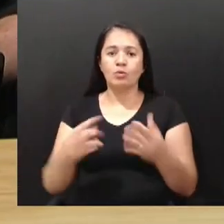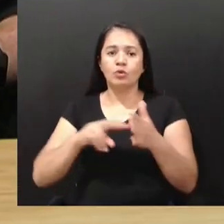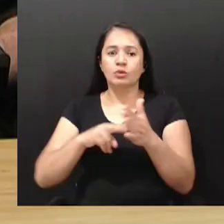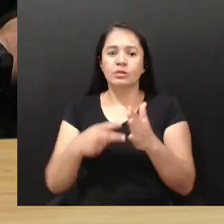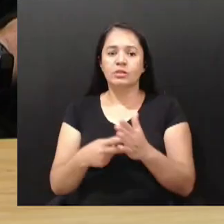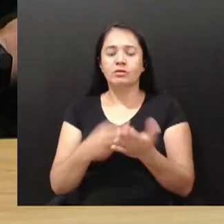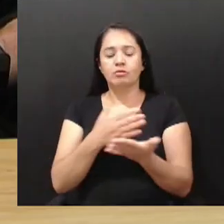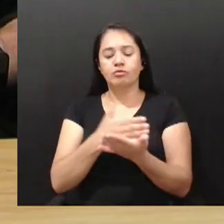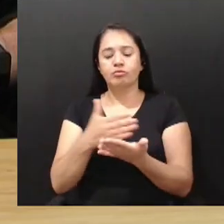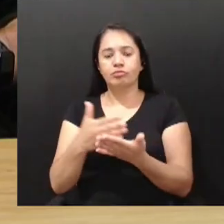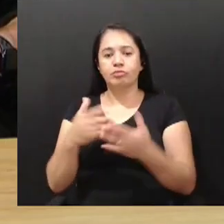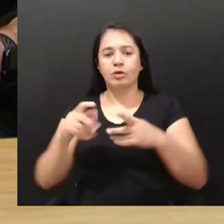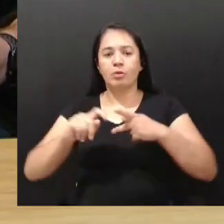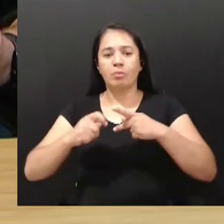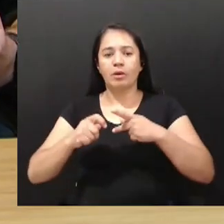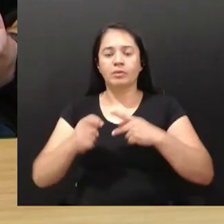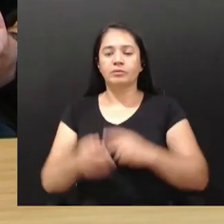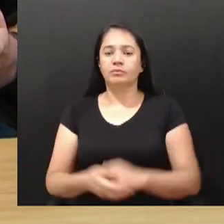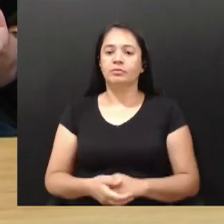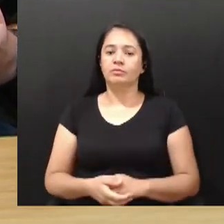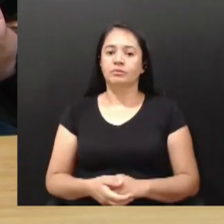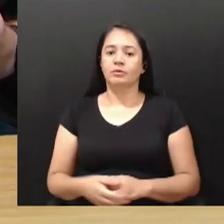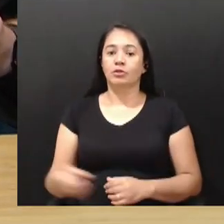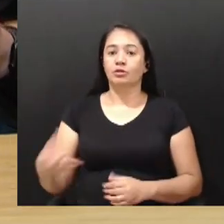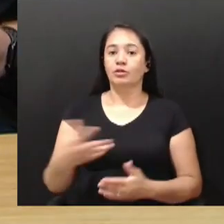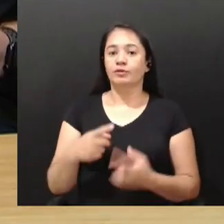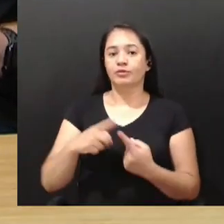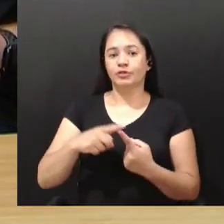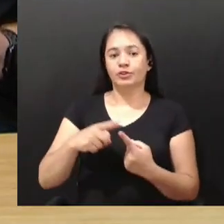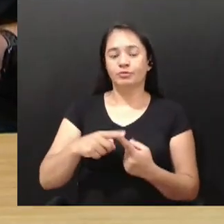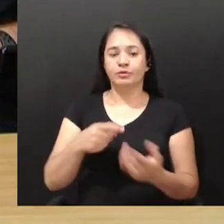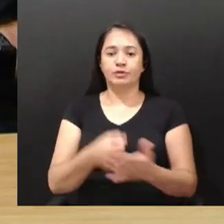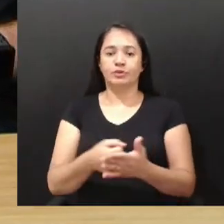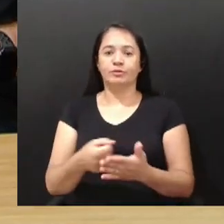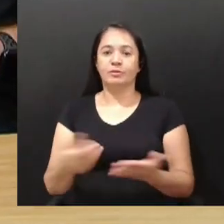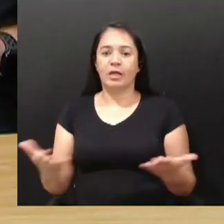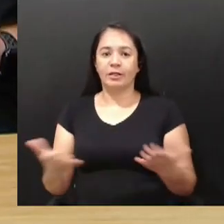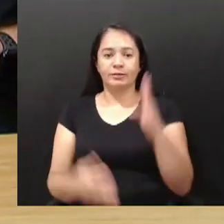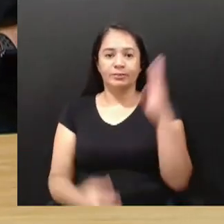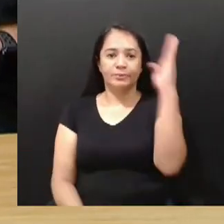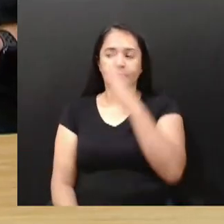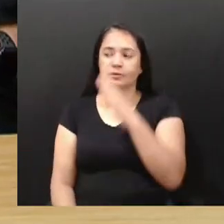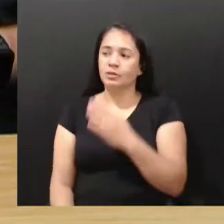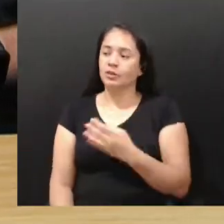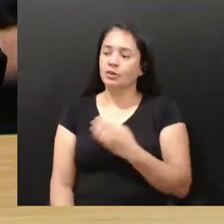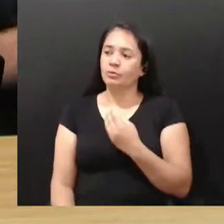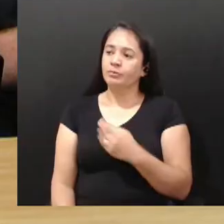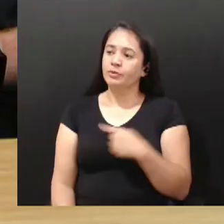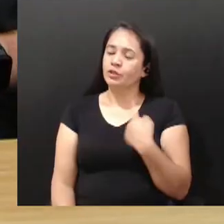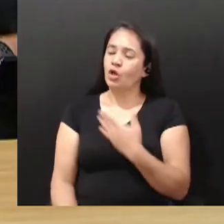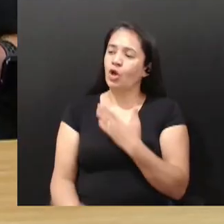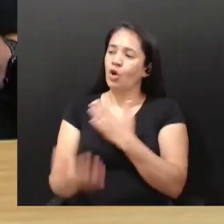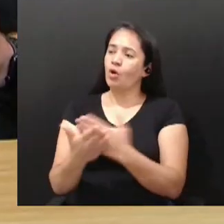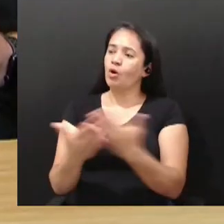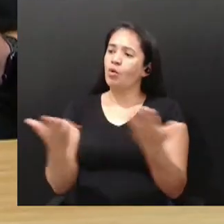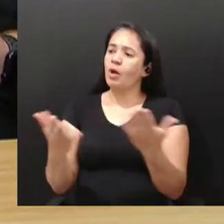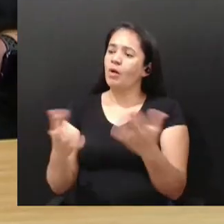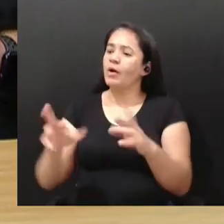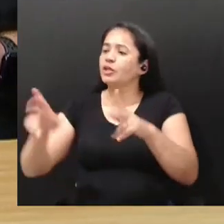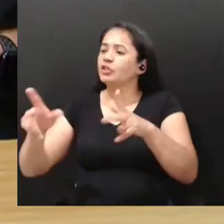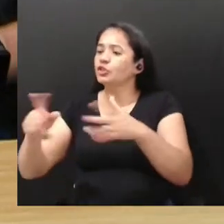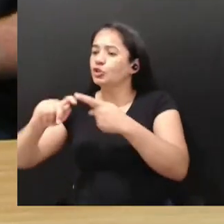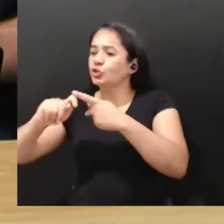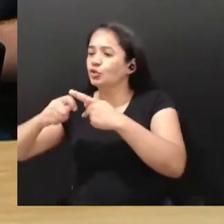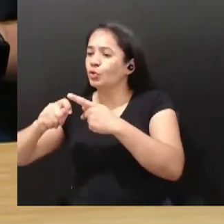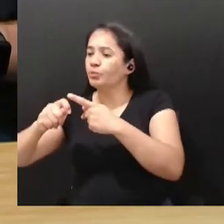essa nova modalidade de pagamentos que está aqui no país. Jean, para a gente começar, qual que é a diferença do Pix parcelado